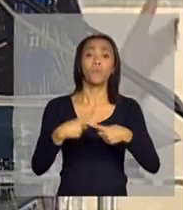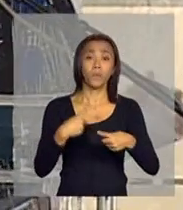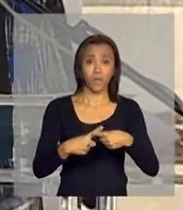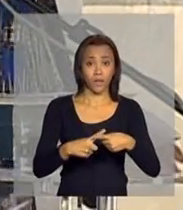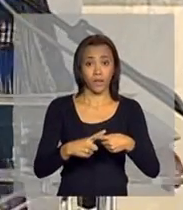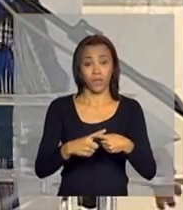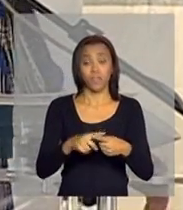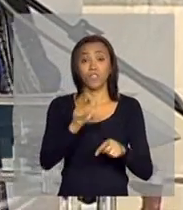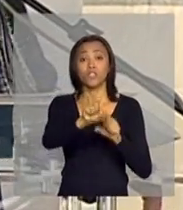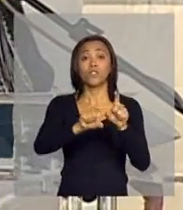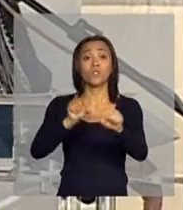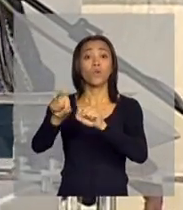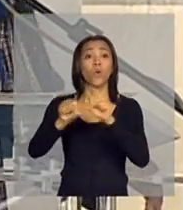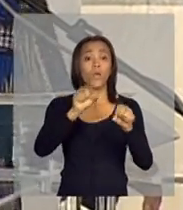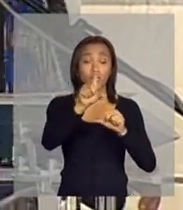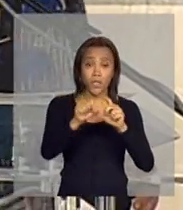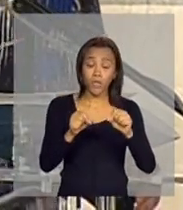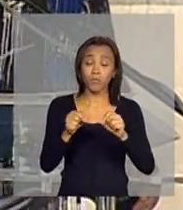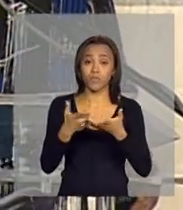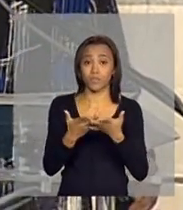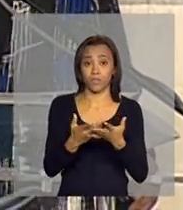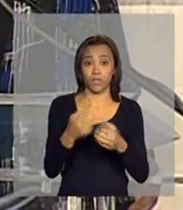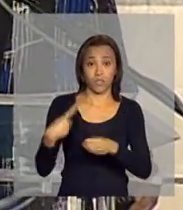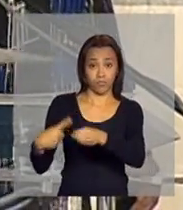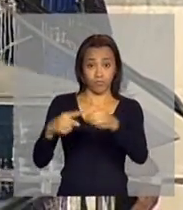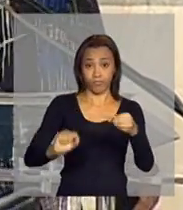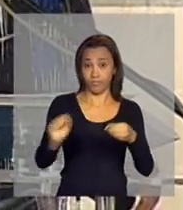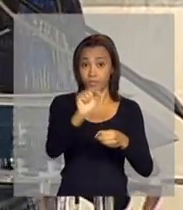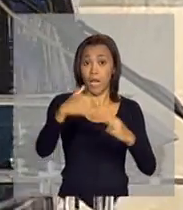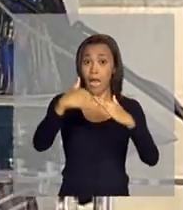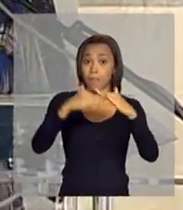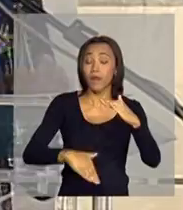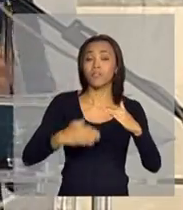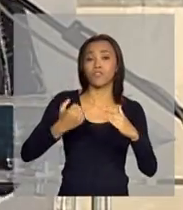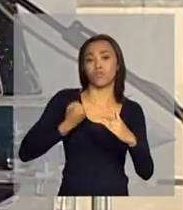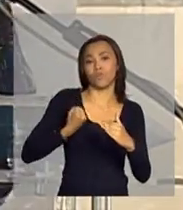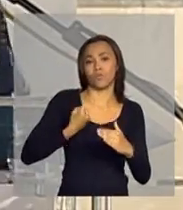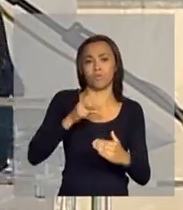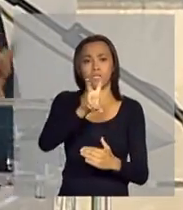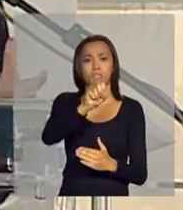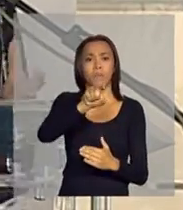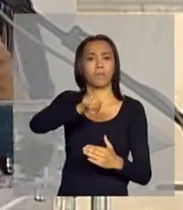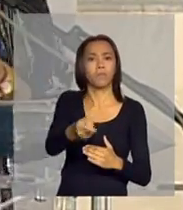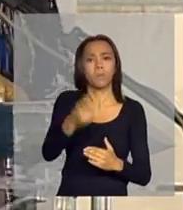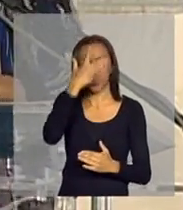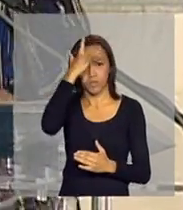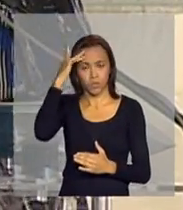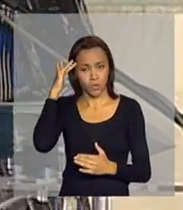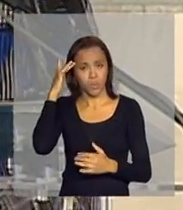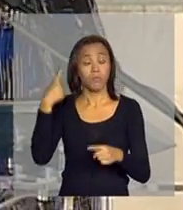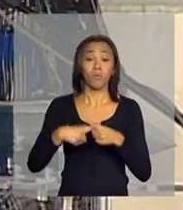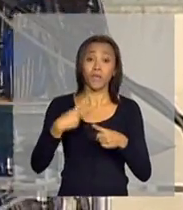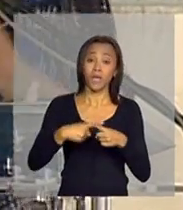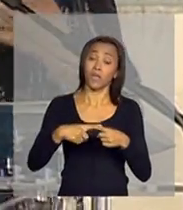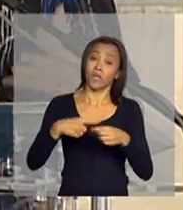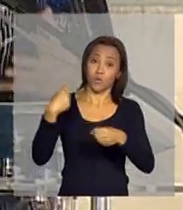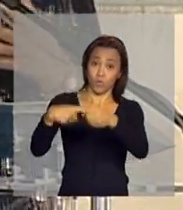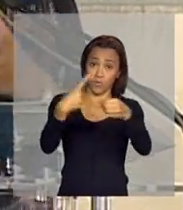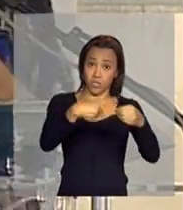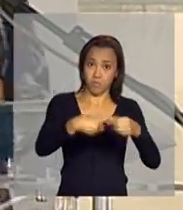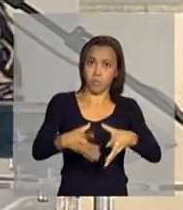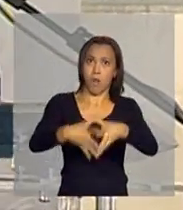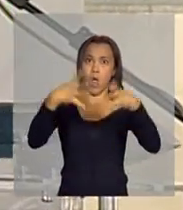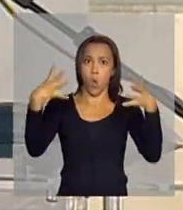por municípios abaixo de 50 mil? É simples, é porque os municípios maiores têm mais recursos.